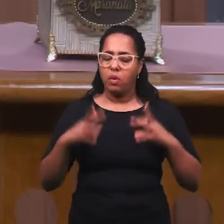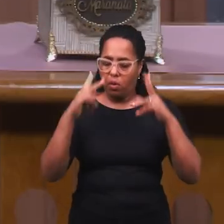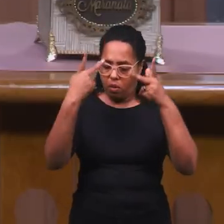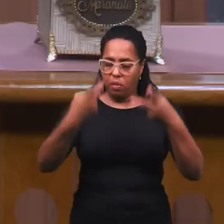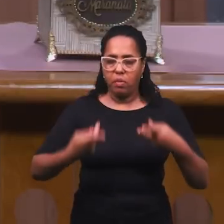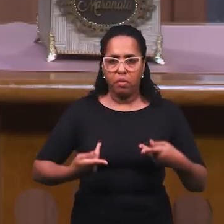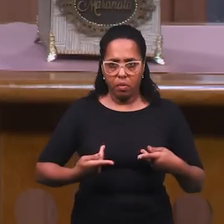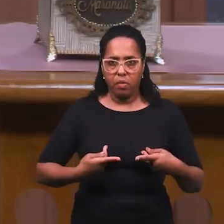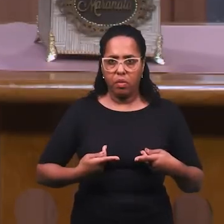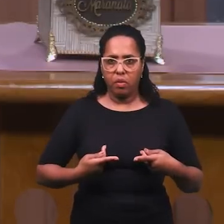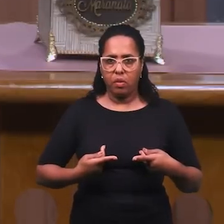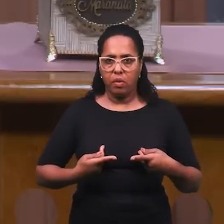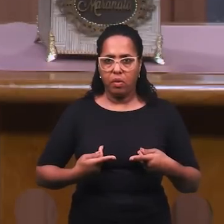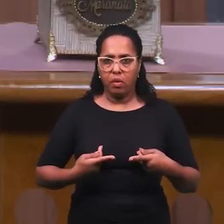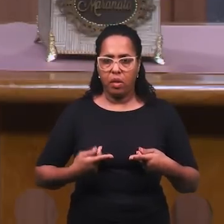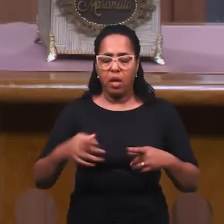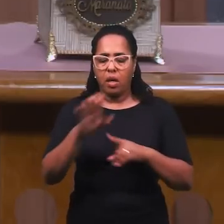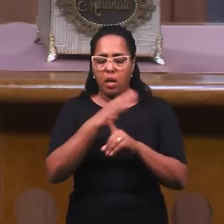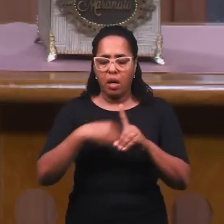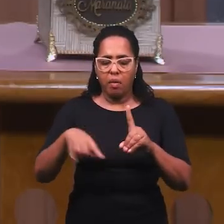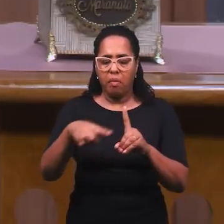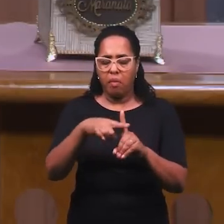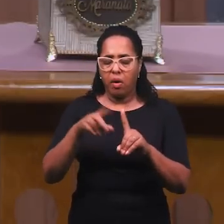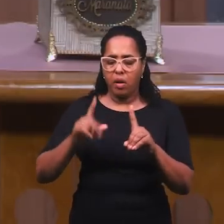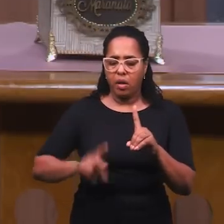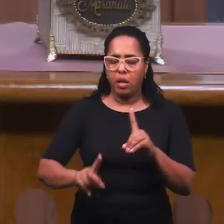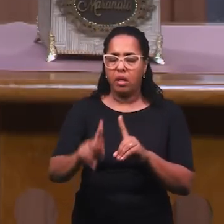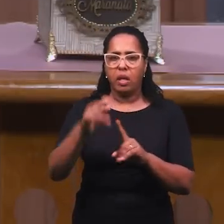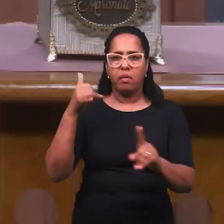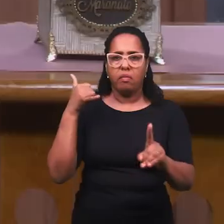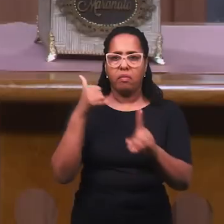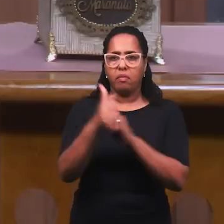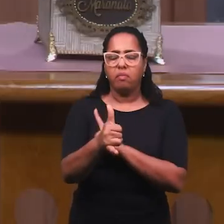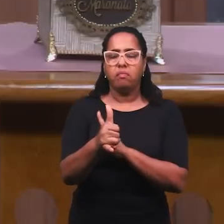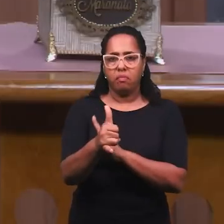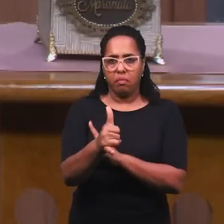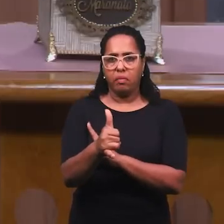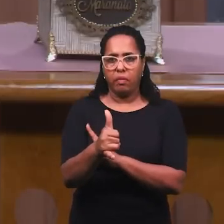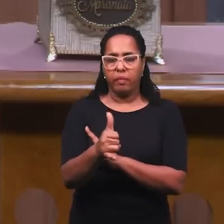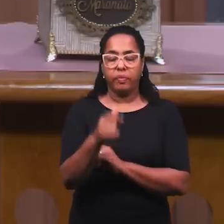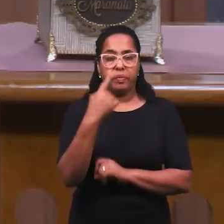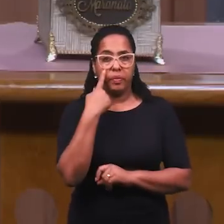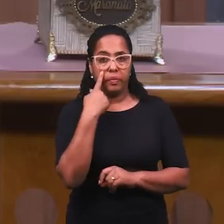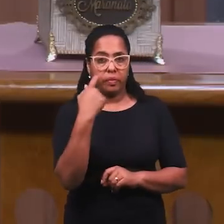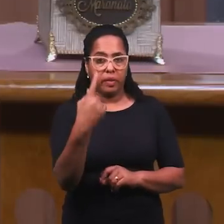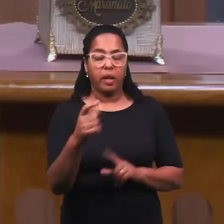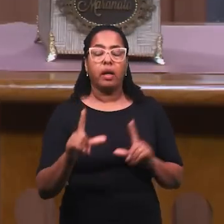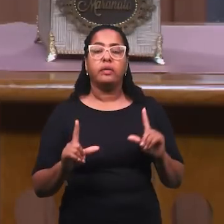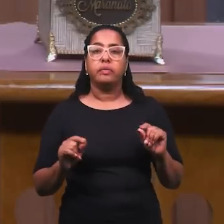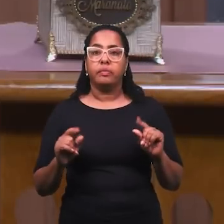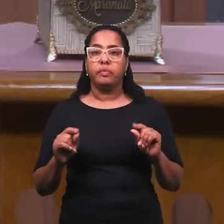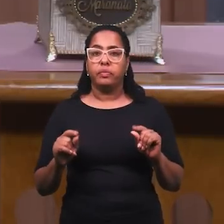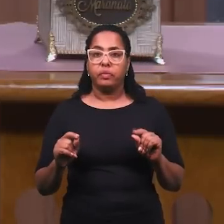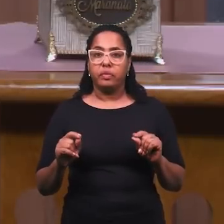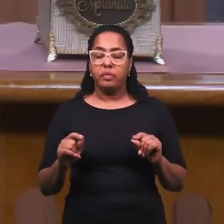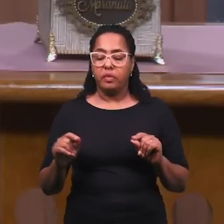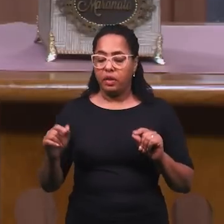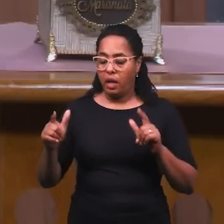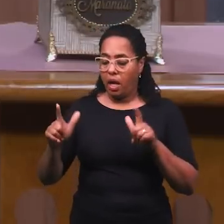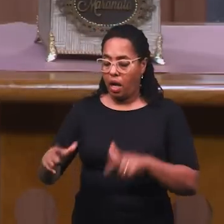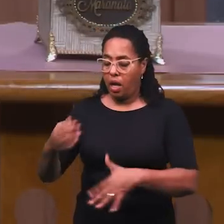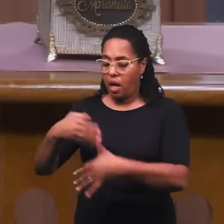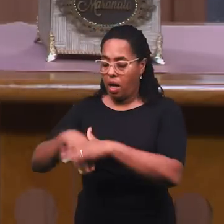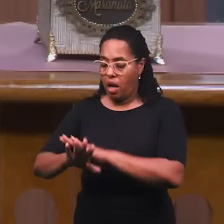o tempo do homem. E esse sacrifício eterno estava aqui profetizado. Interessante uma coisa: